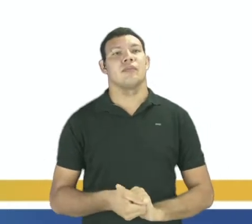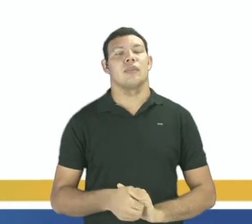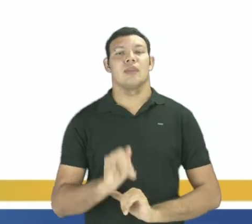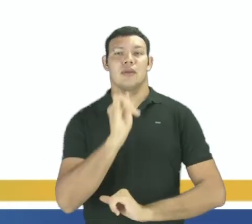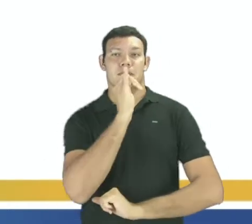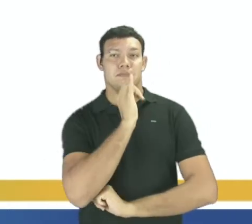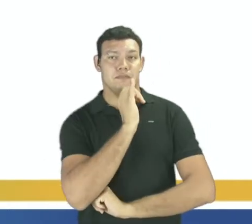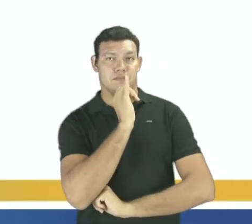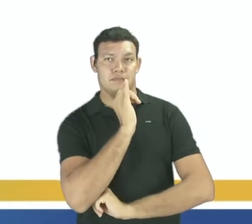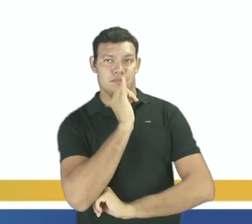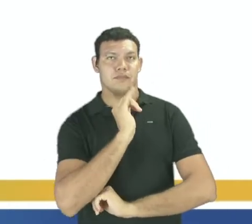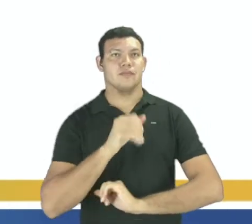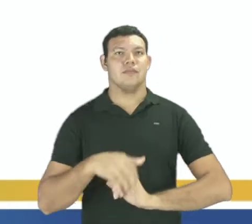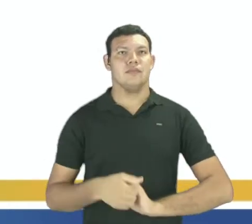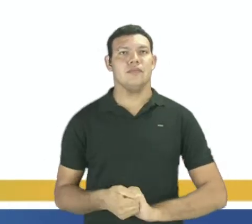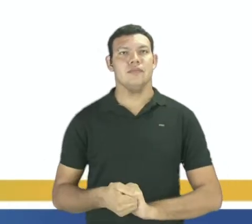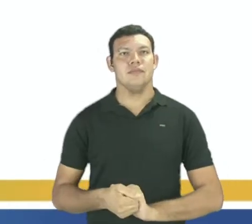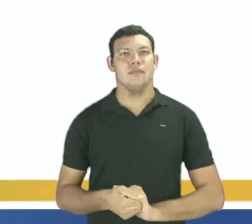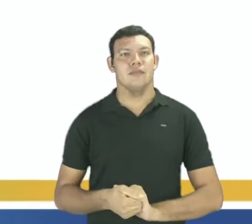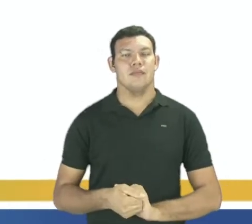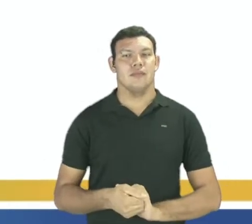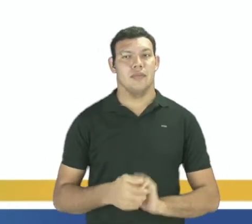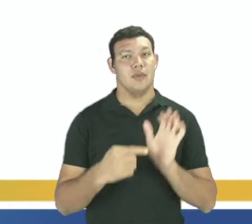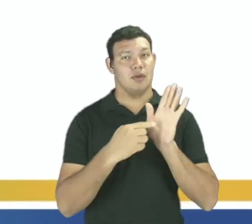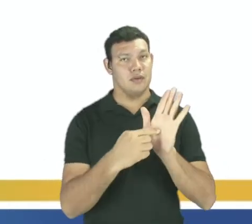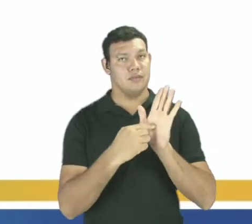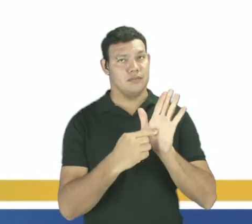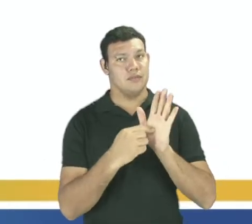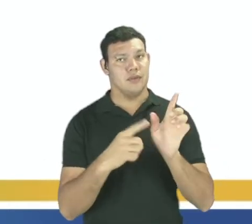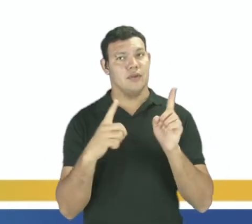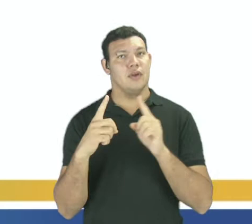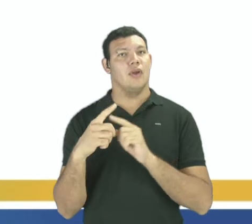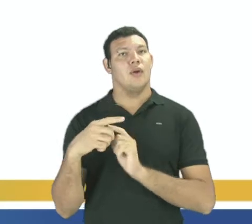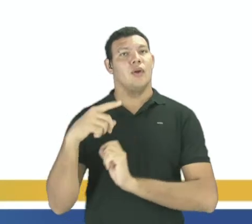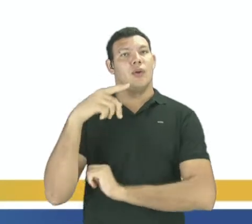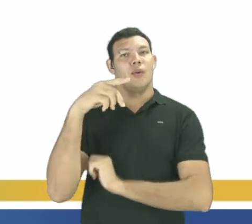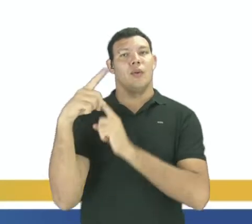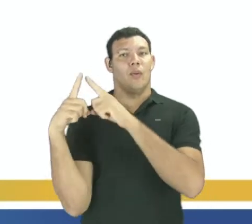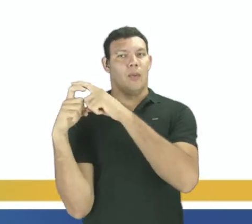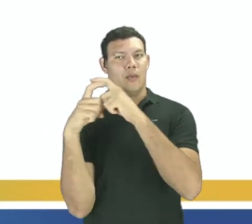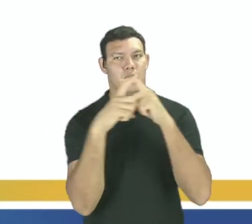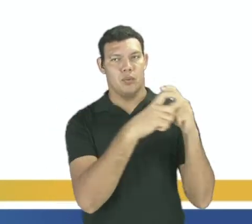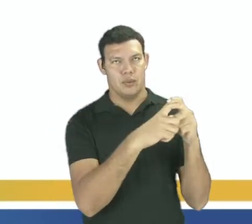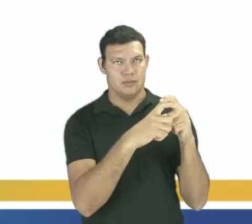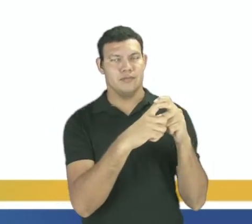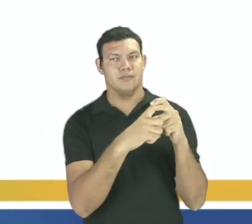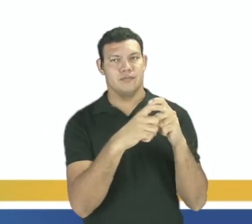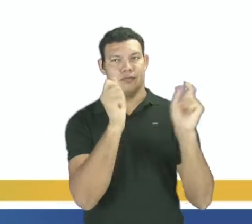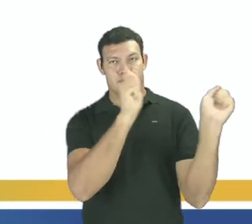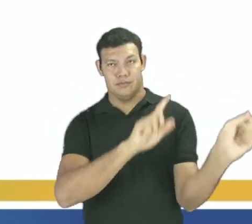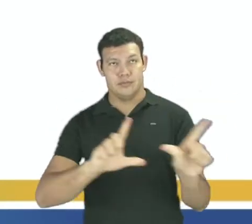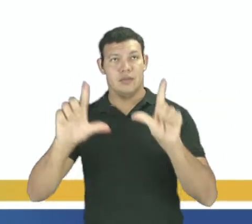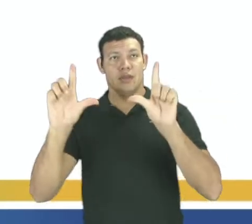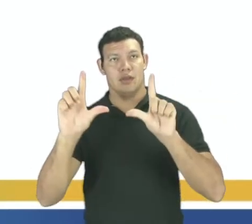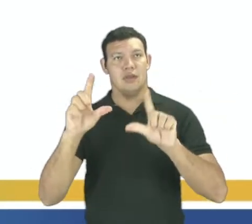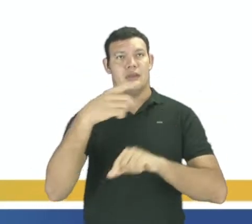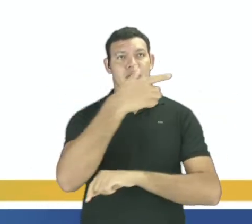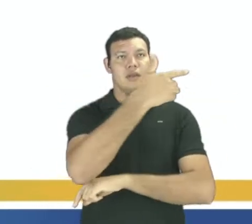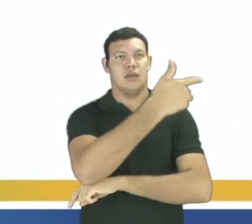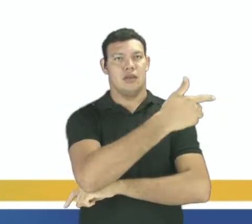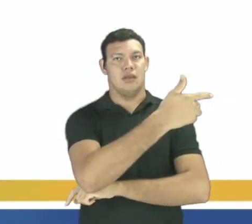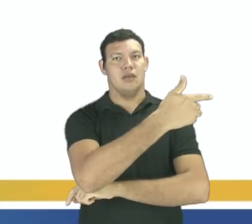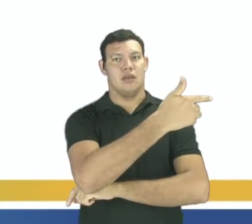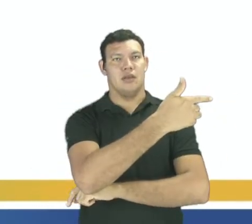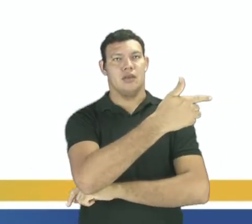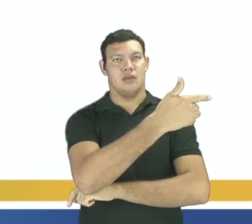o exemplo de como aparece um polinômio está dado aí na sua telinha, como, por exemplo, 2x igual